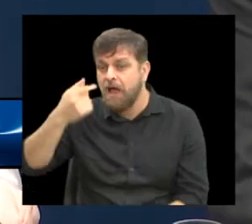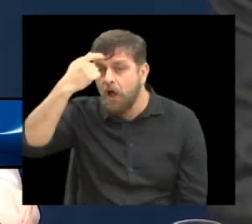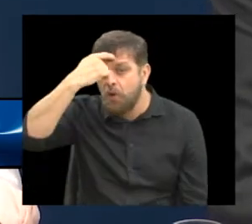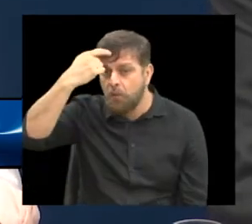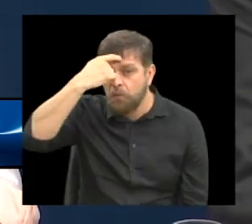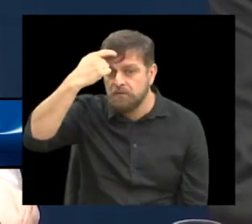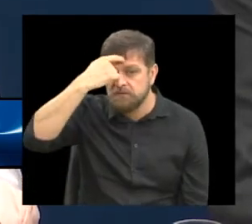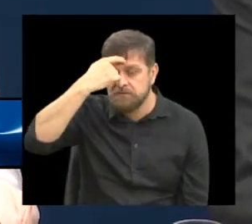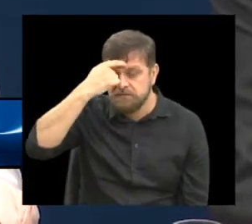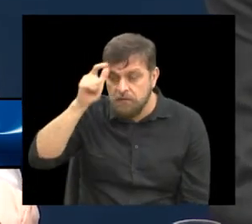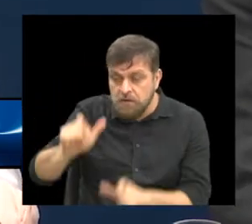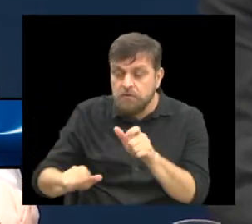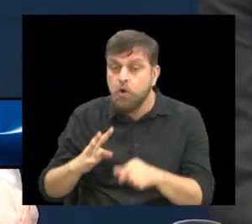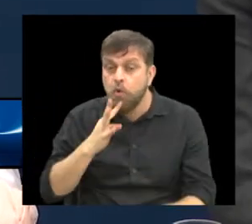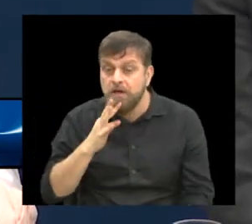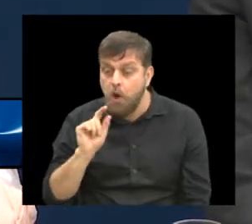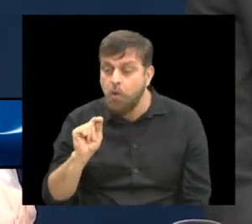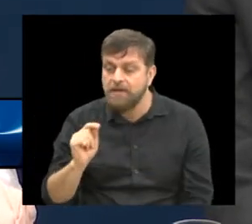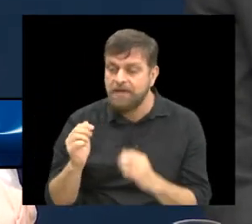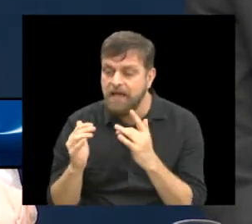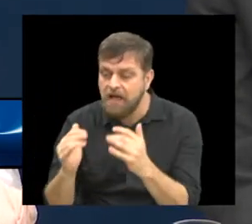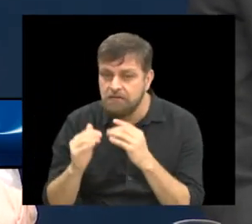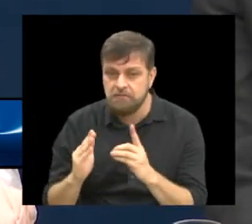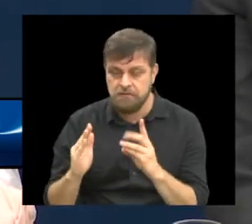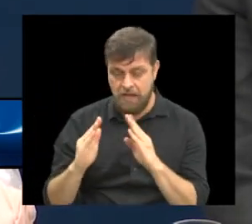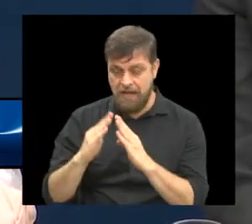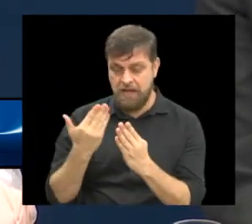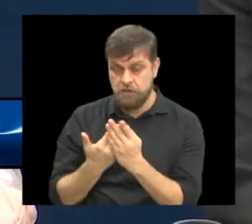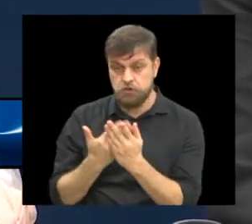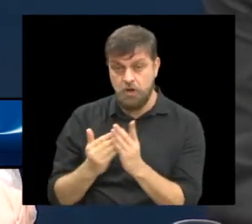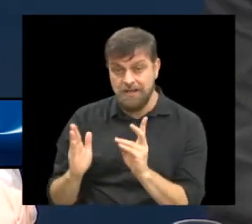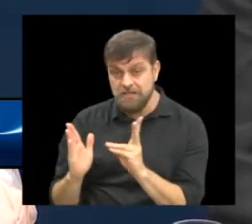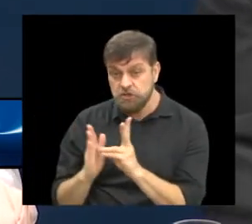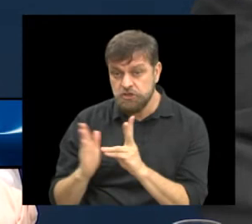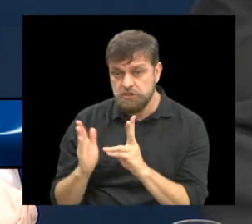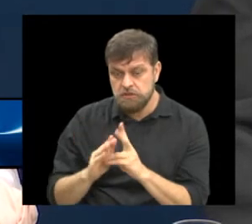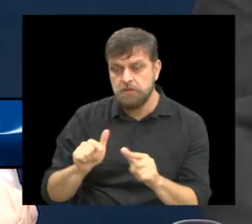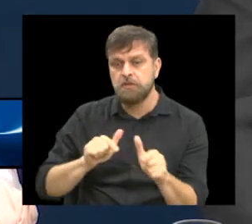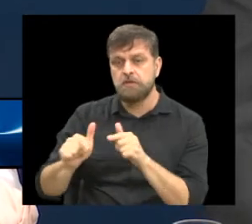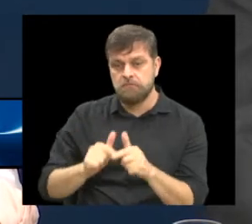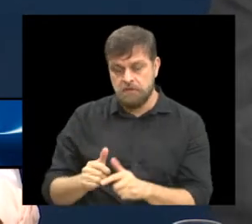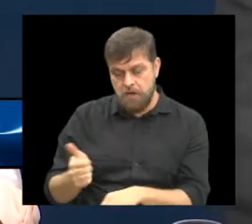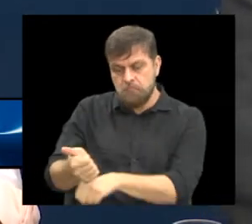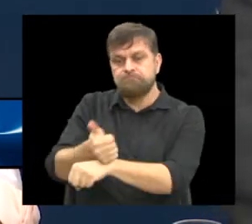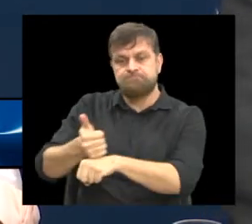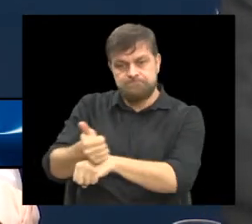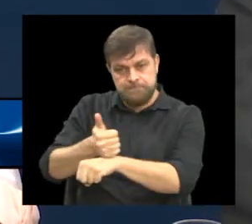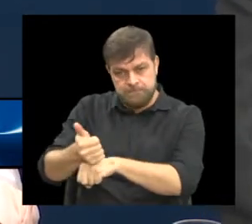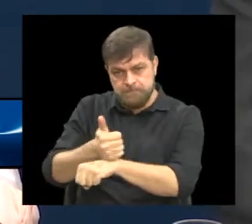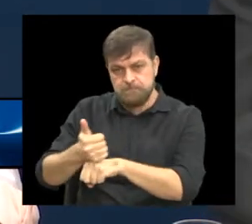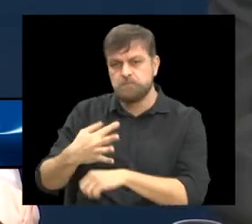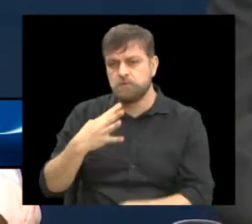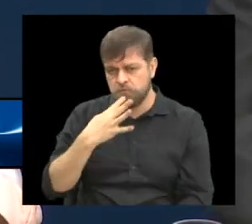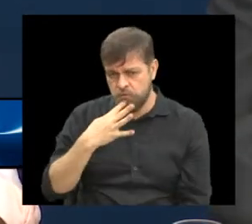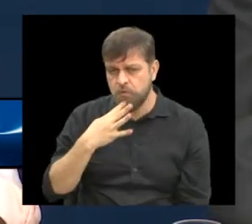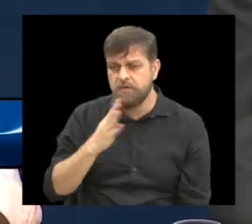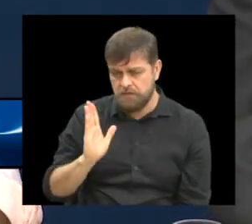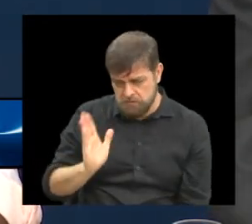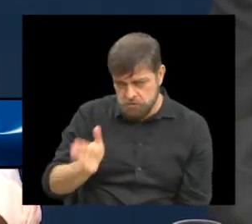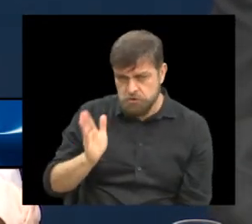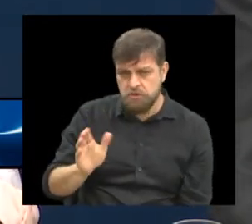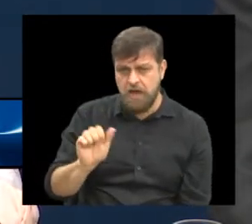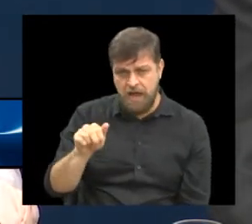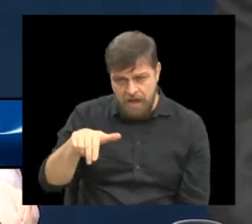mesmo do autismo. E o trabalho que a Tiquira faz é um trabalho bastante sério, bastante profissional. Eu conheço o trabalho lá da escola, conheço a